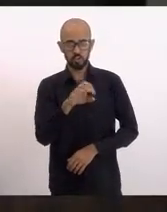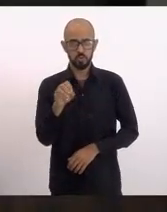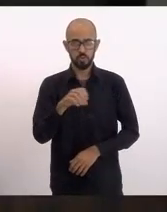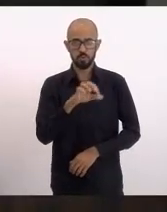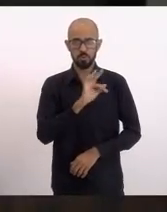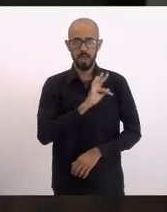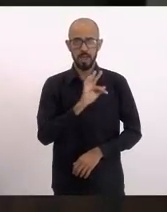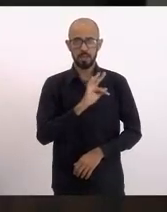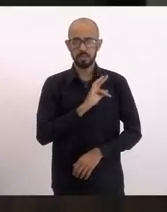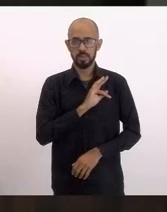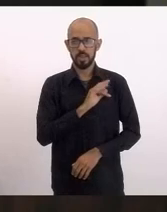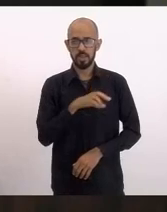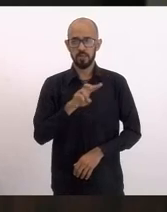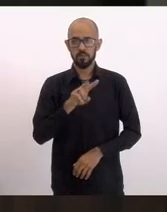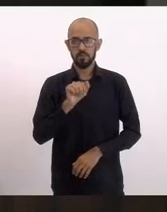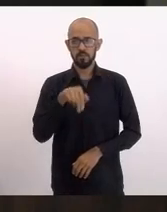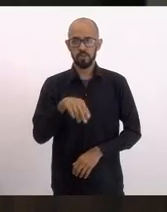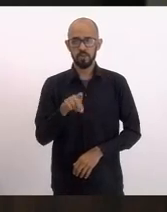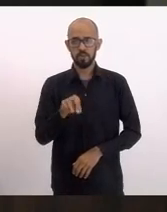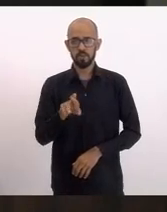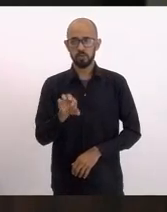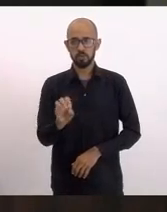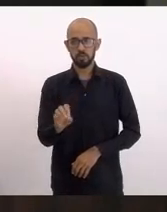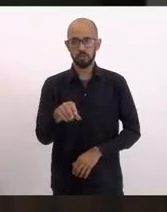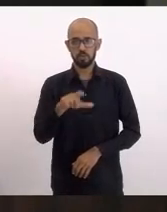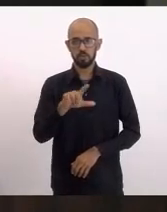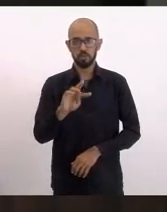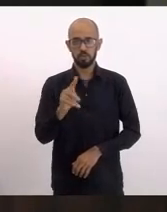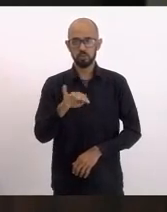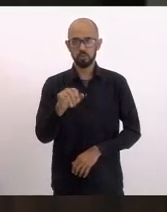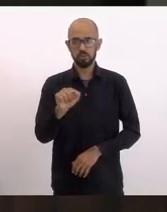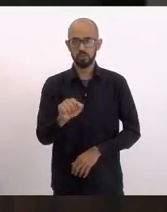Vandro, Lucinha,